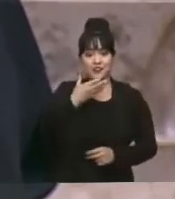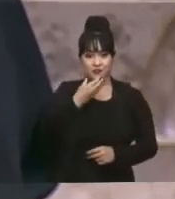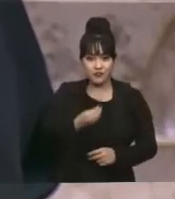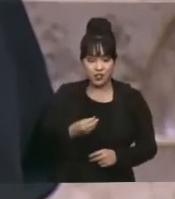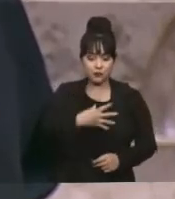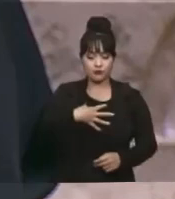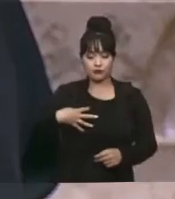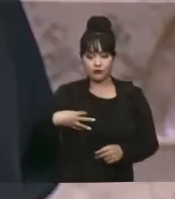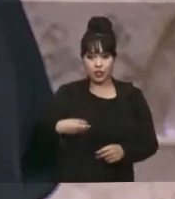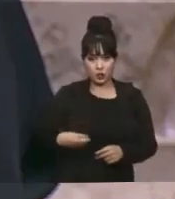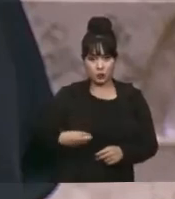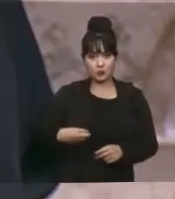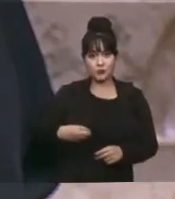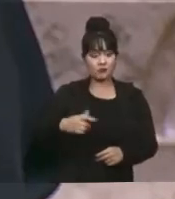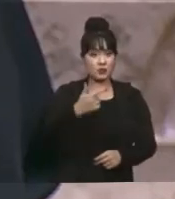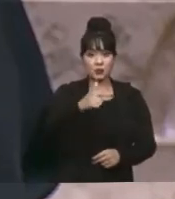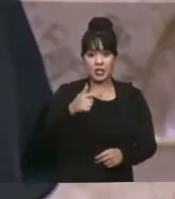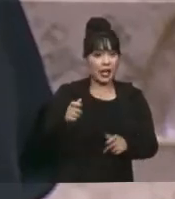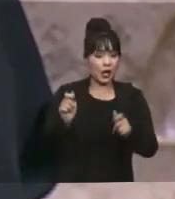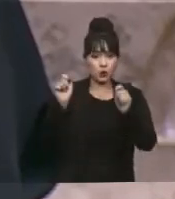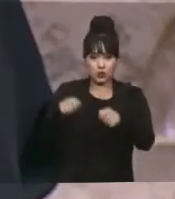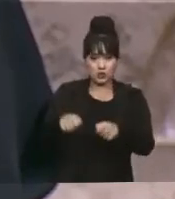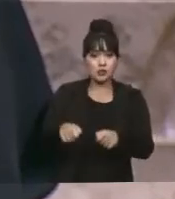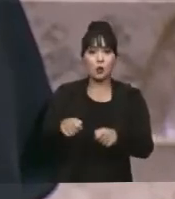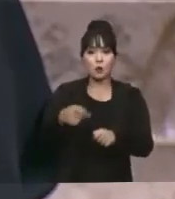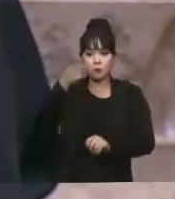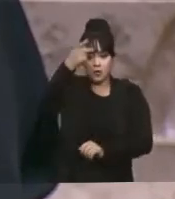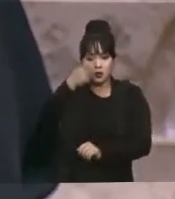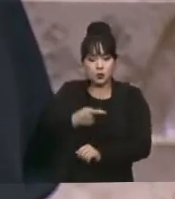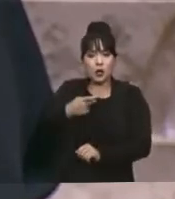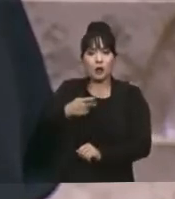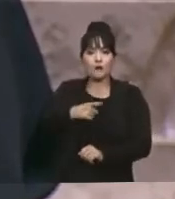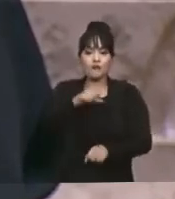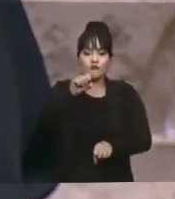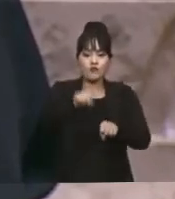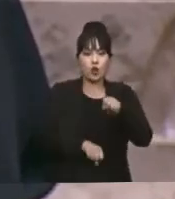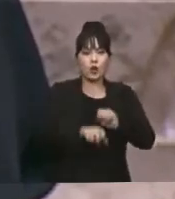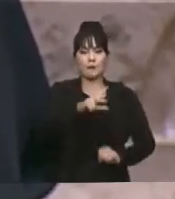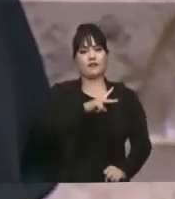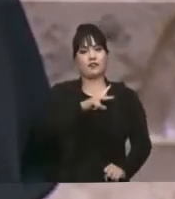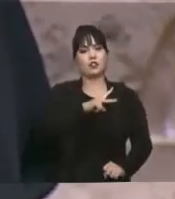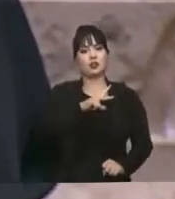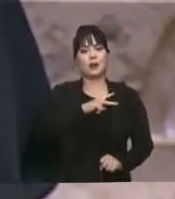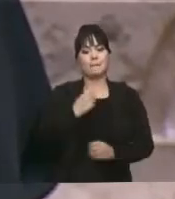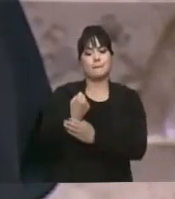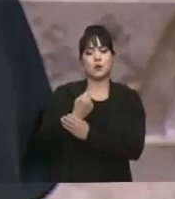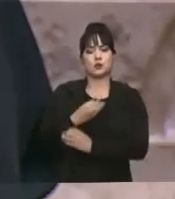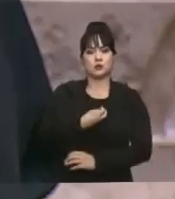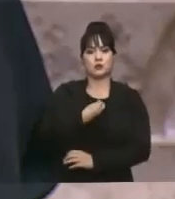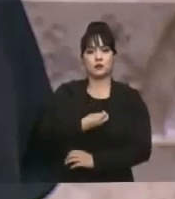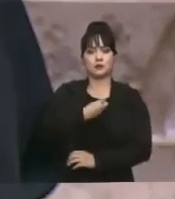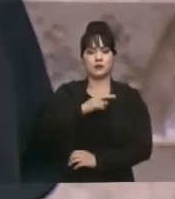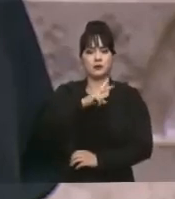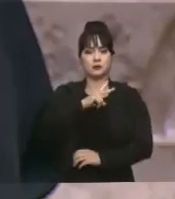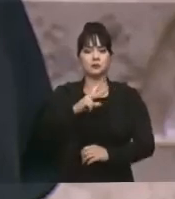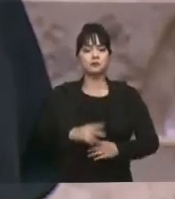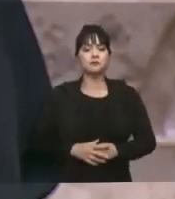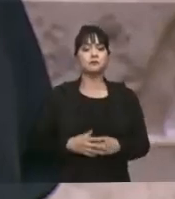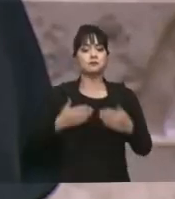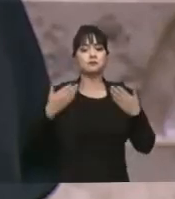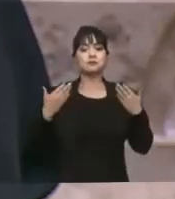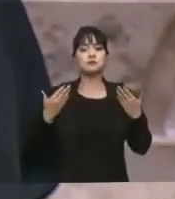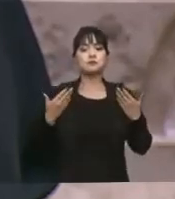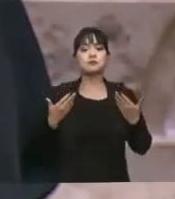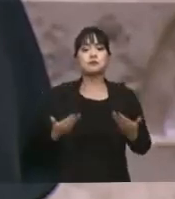autorização pessoal, creio, viola a privacidade e a proteção da vida privada. Não se há